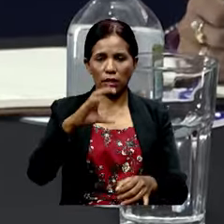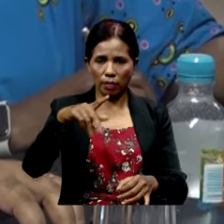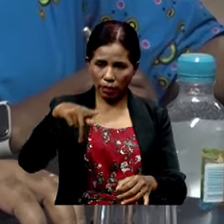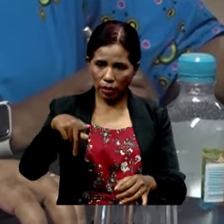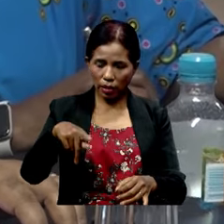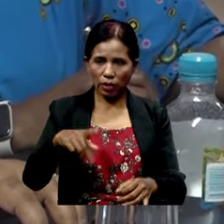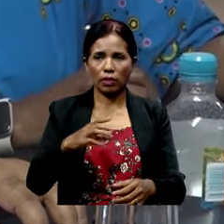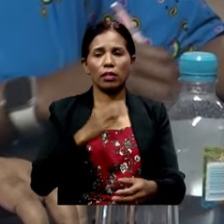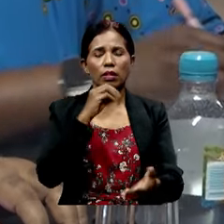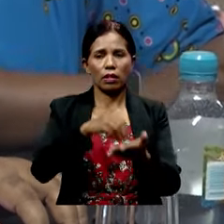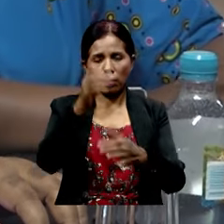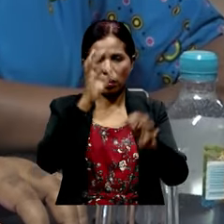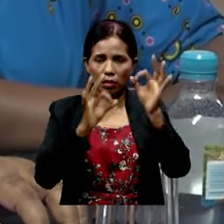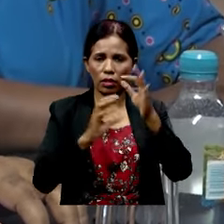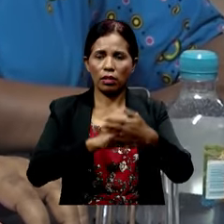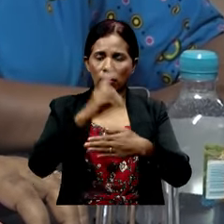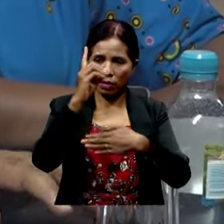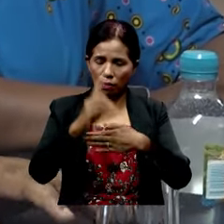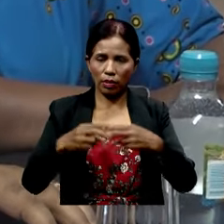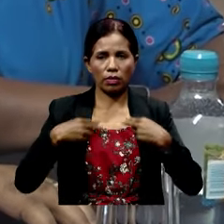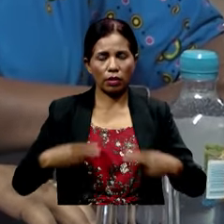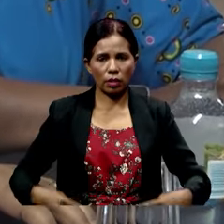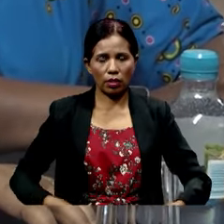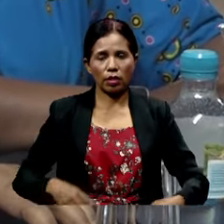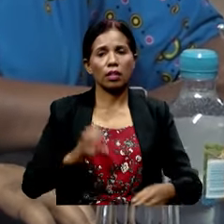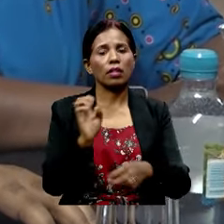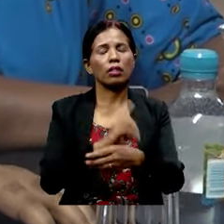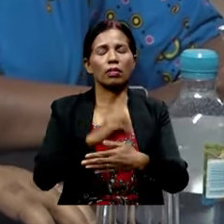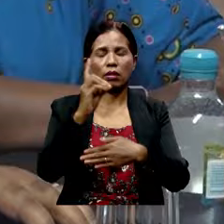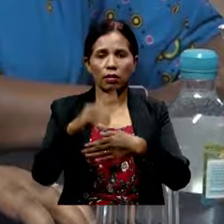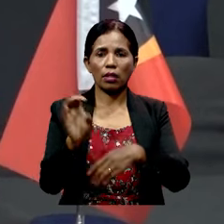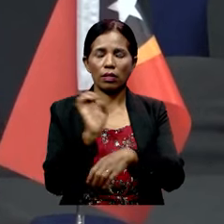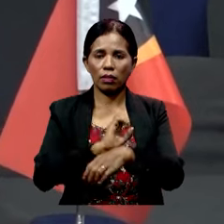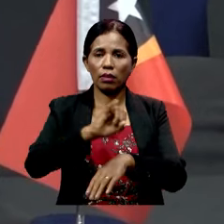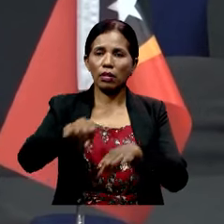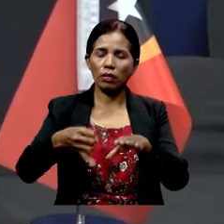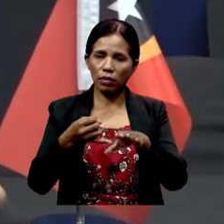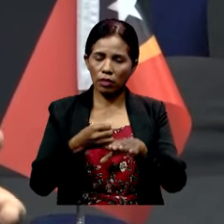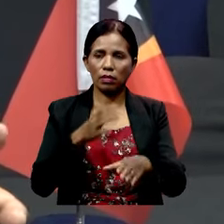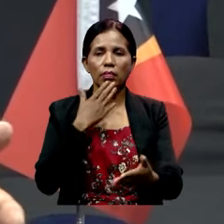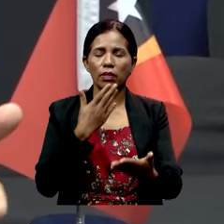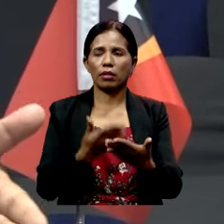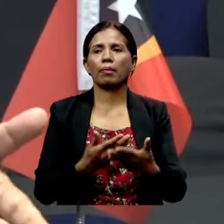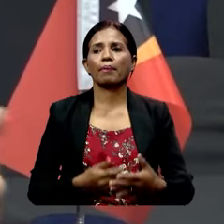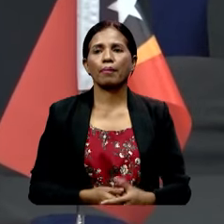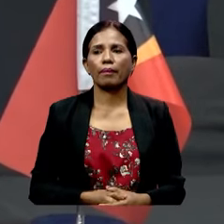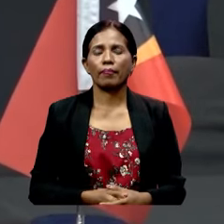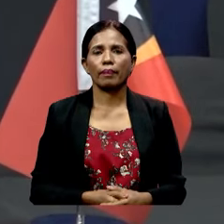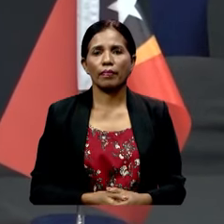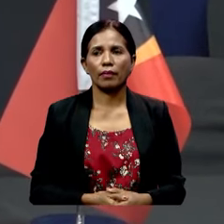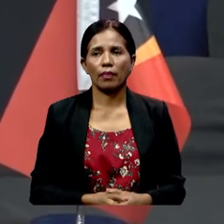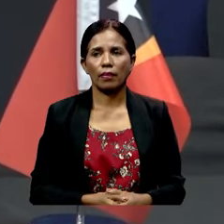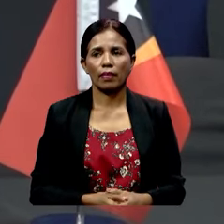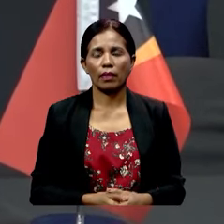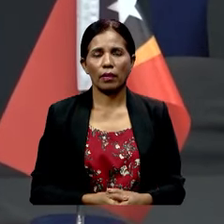garante desenvolvimento humano, no desenvolvimento econômico inclusivo sustentável. Primeiro, porque como